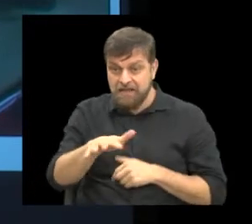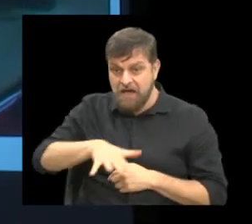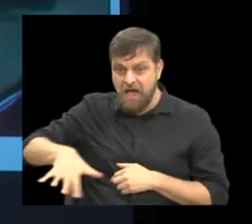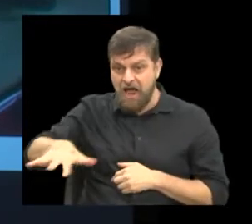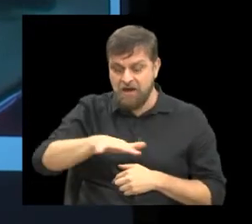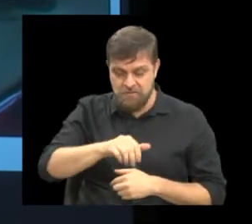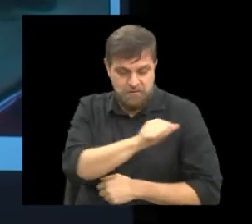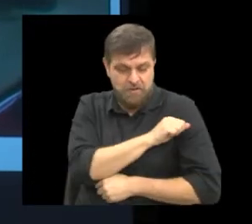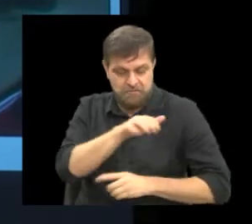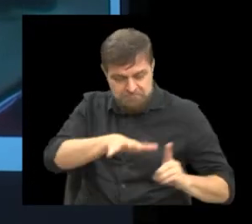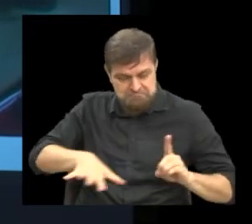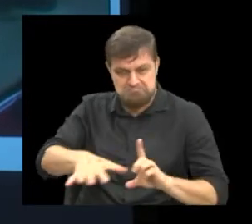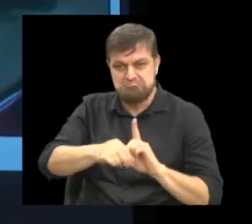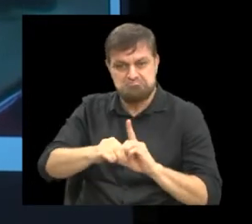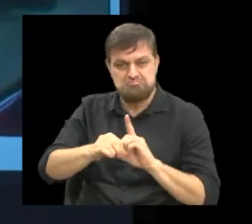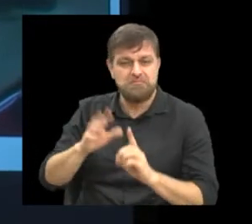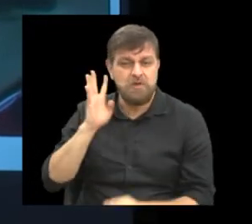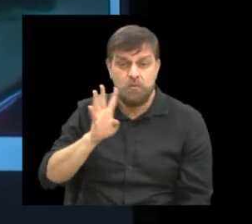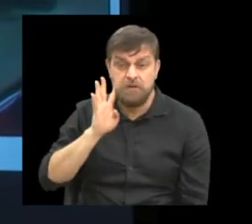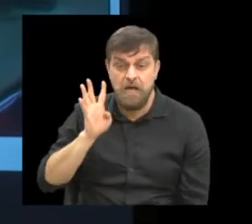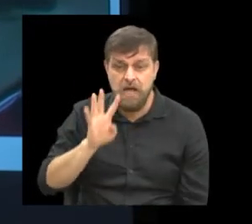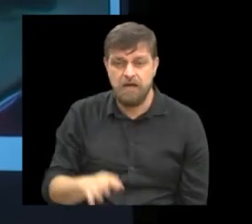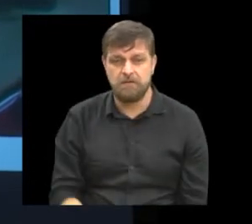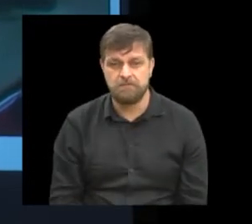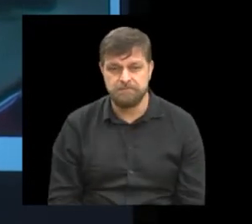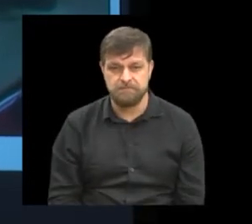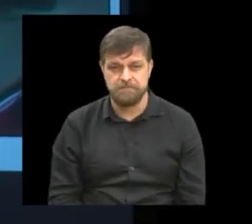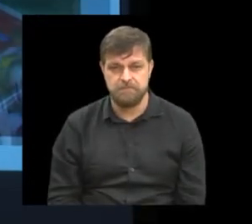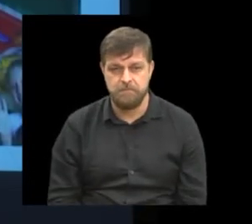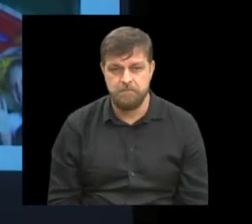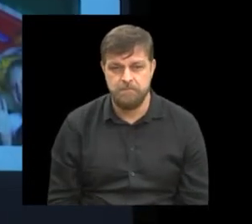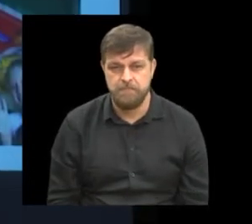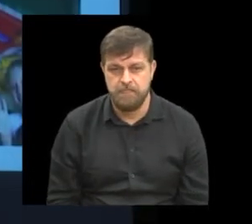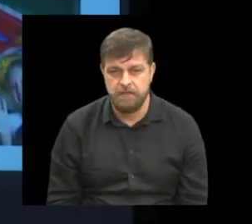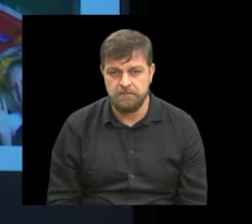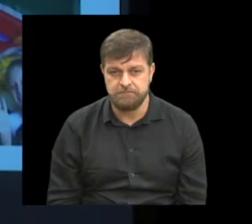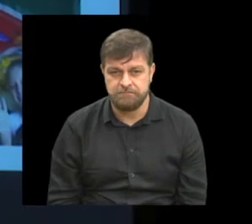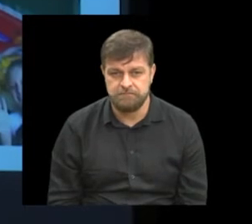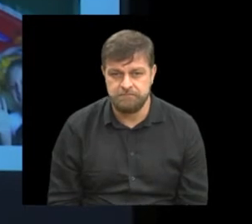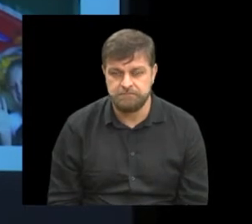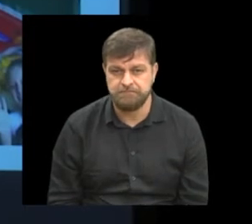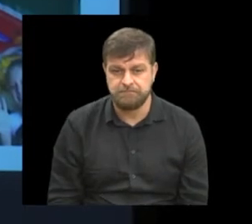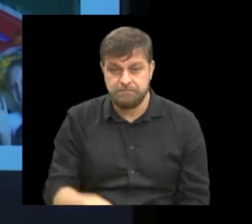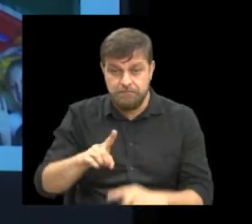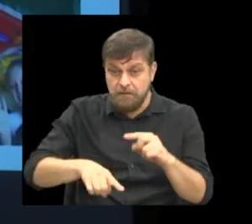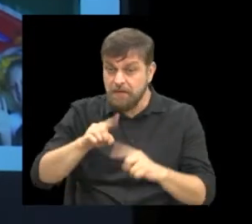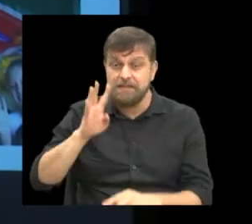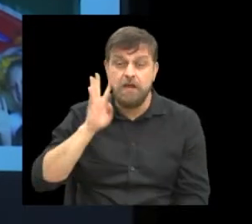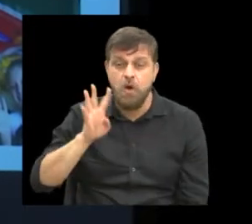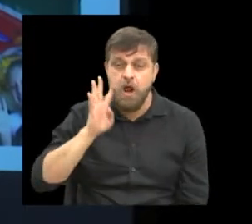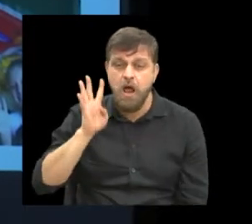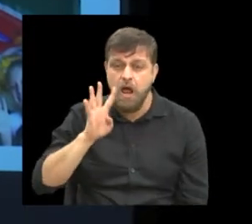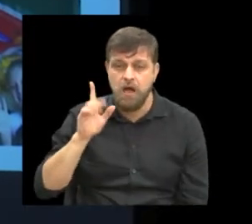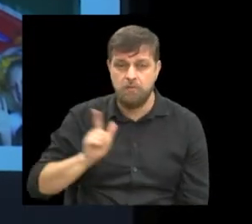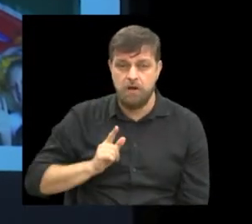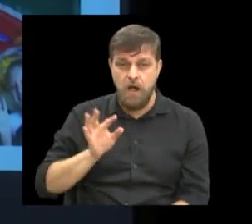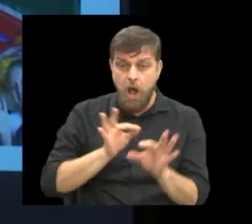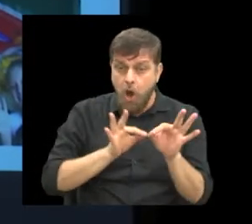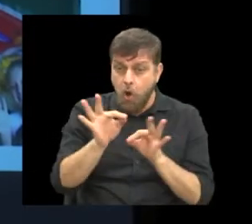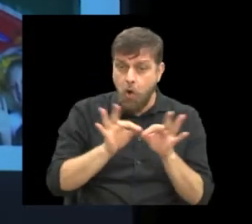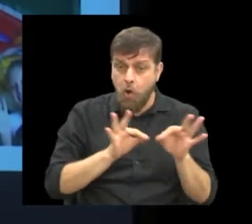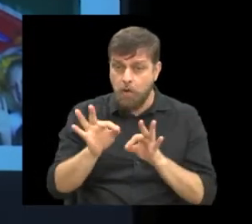Foi muito legal também. Estou falando rápido, Rita, você quer falar? O material legal, que foi um projeto